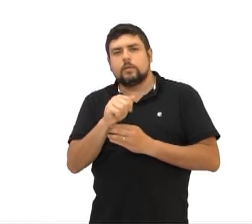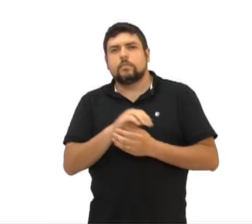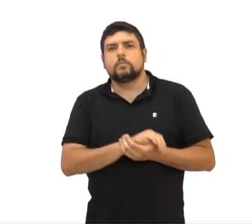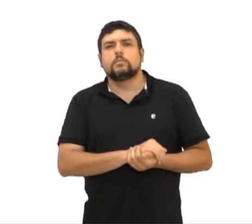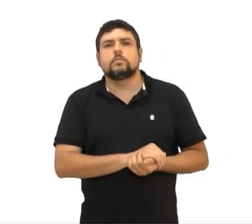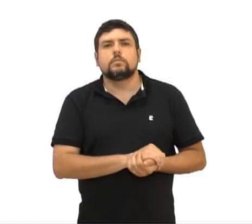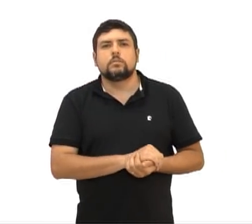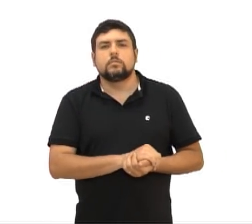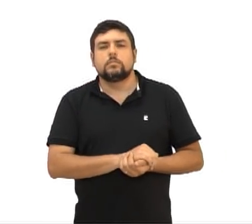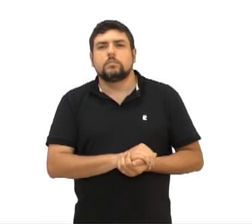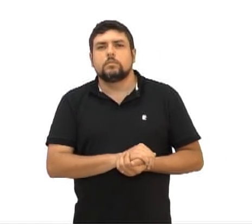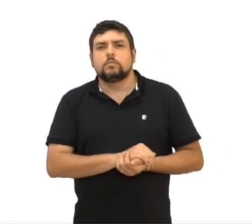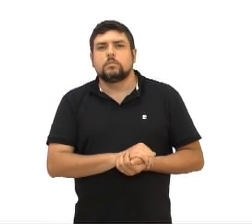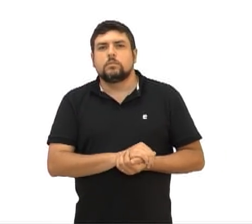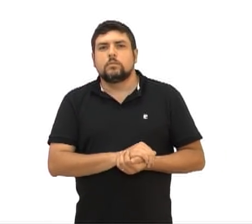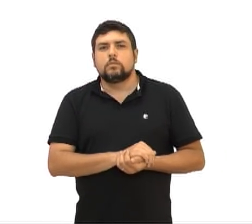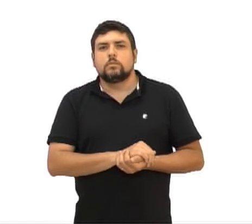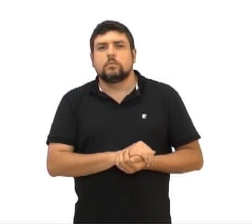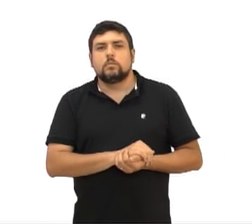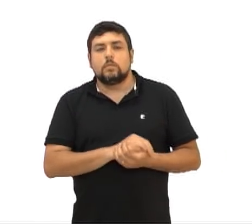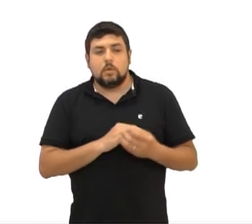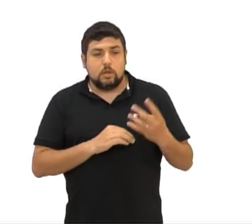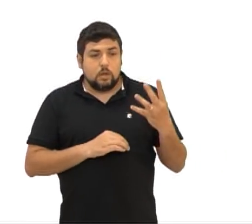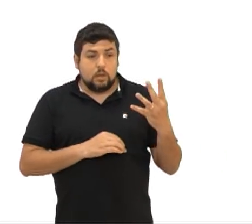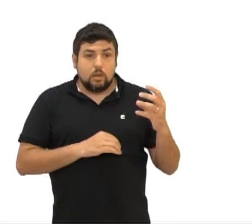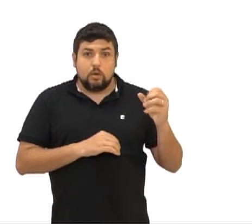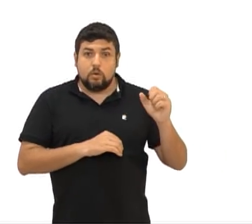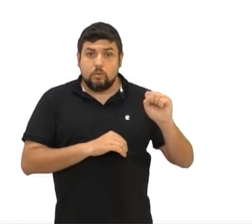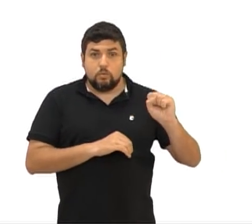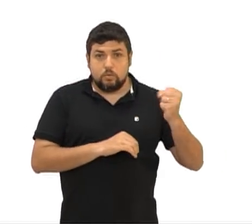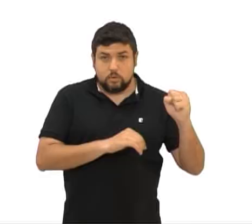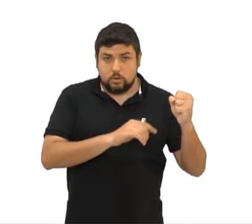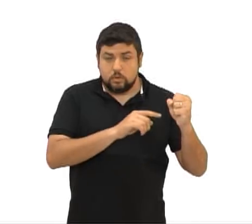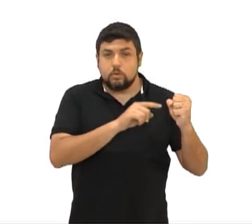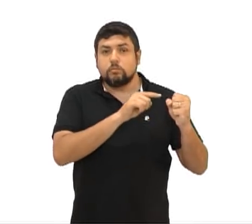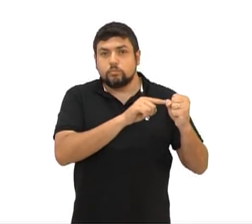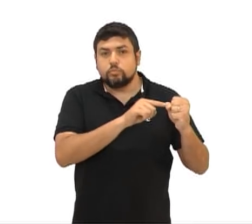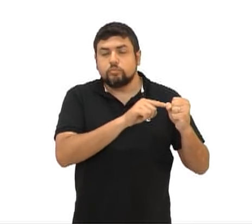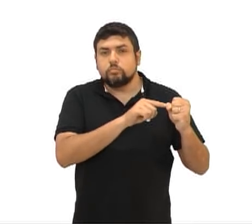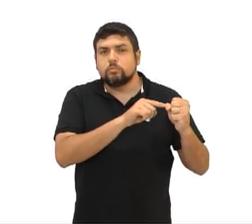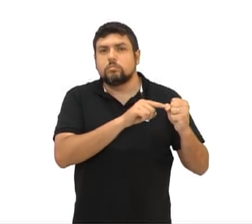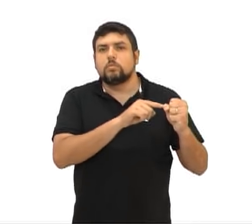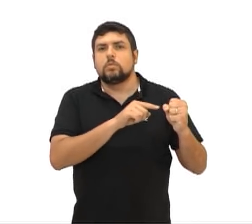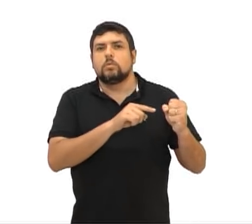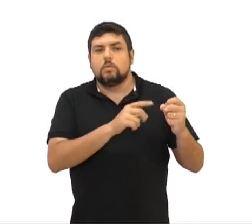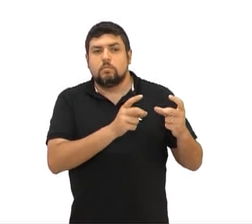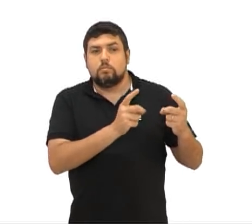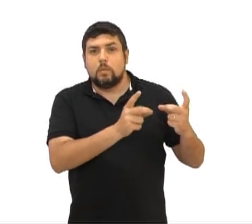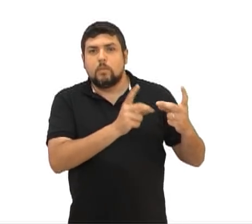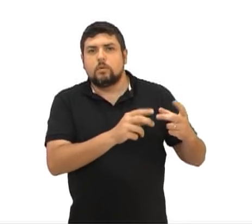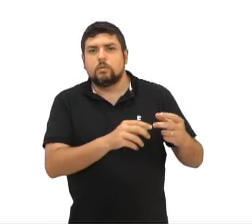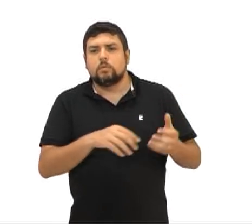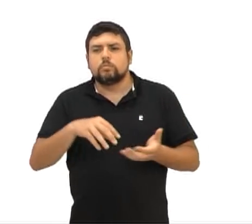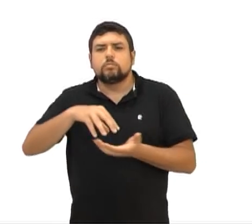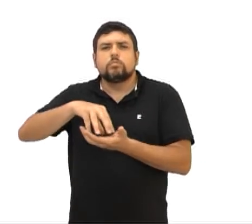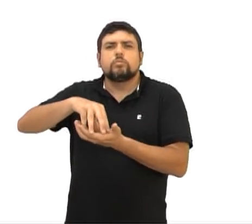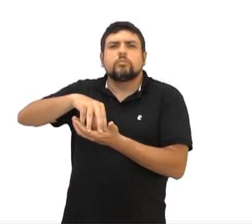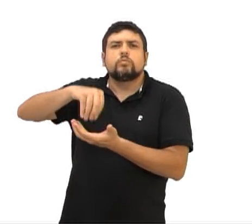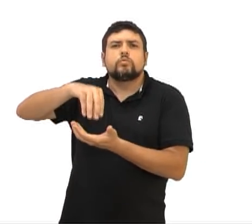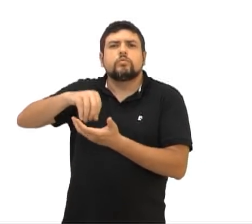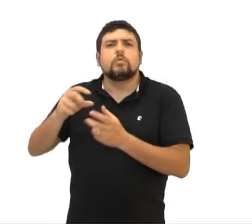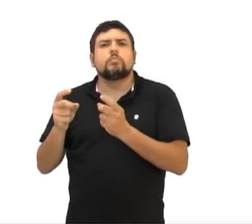vendidas 48 empadas. Mantida essa razão, quantas coxinhas